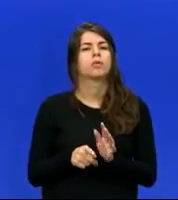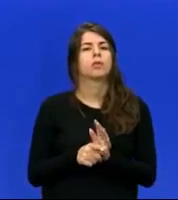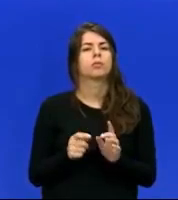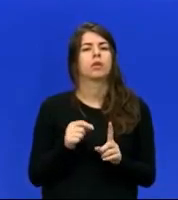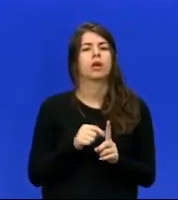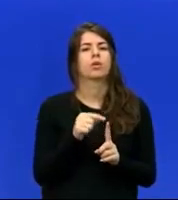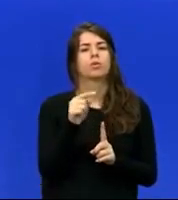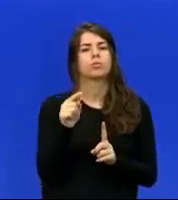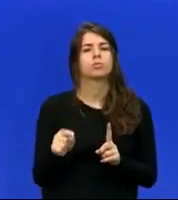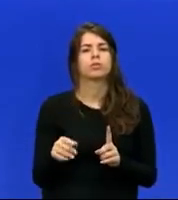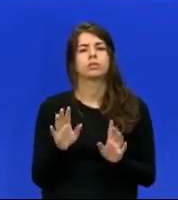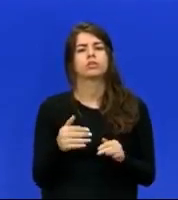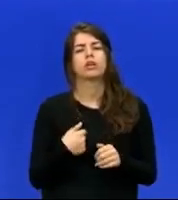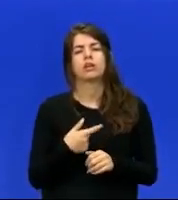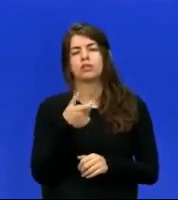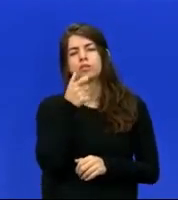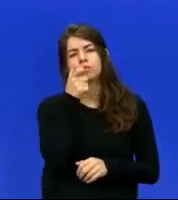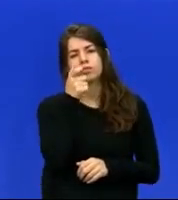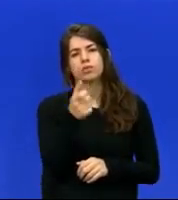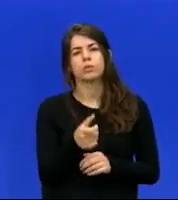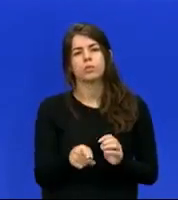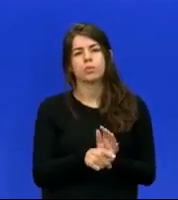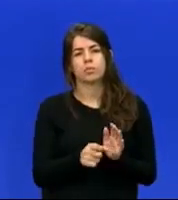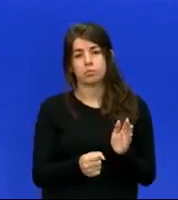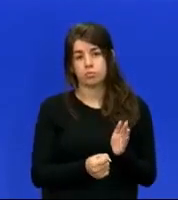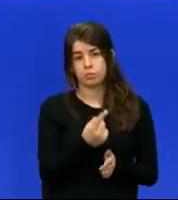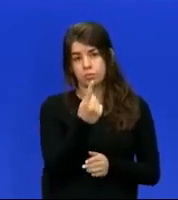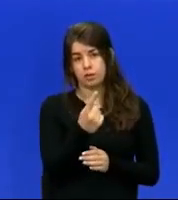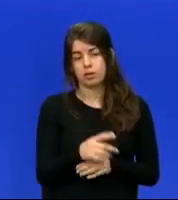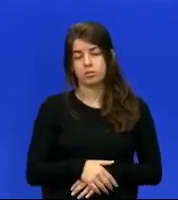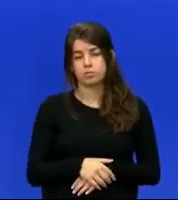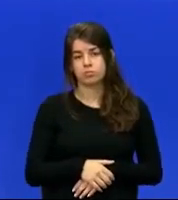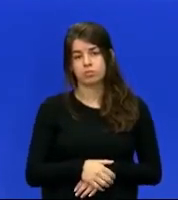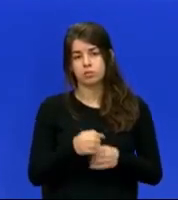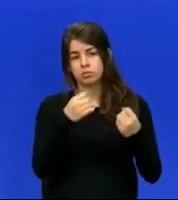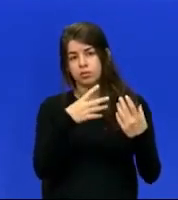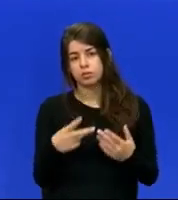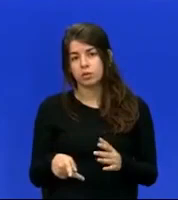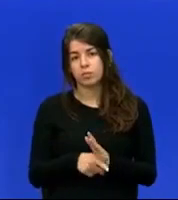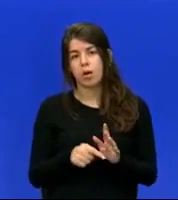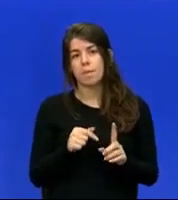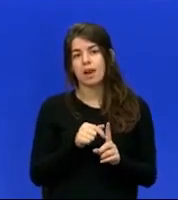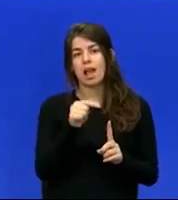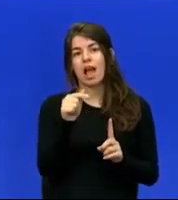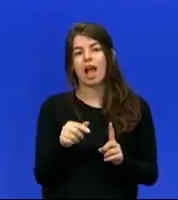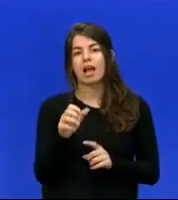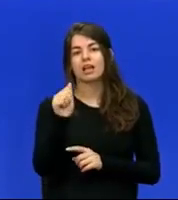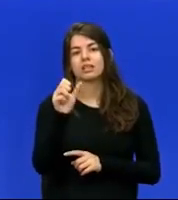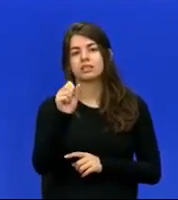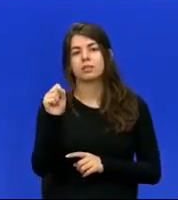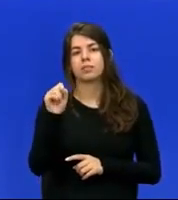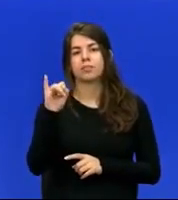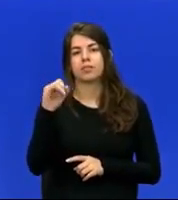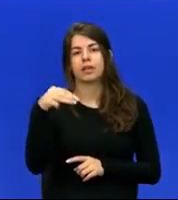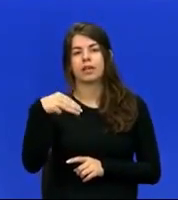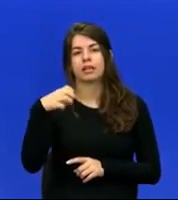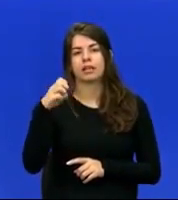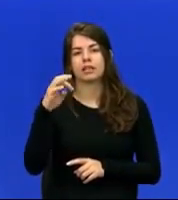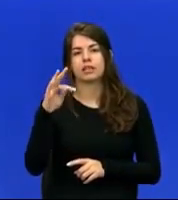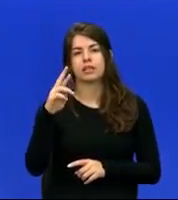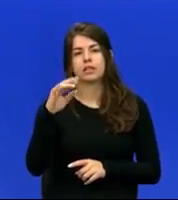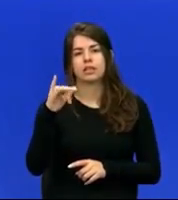curva? Você já viu no assunto na unidade 1, quando você trabalhou com curva assimétrica,